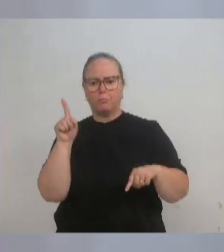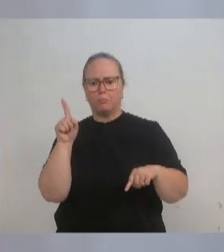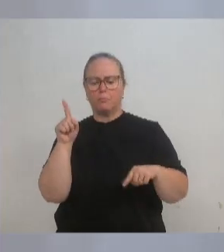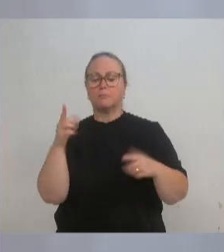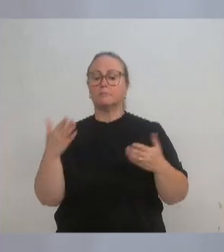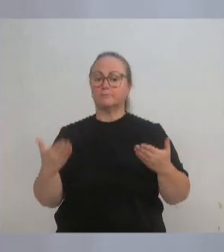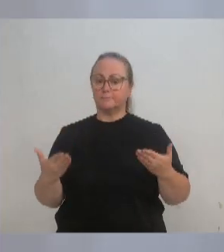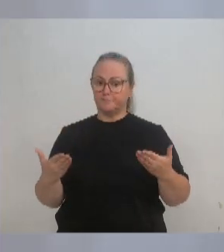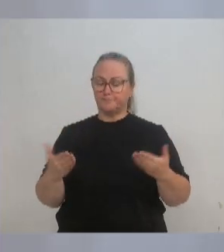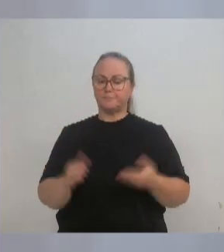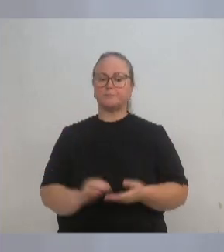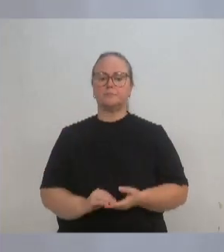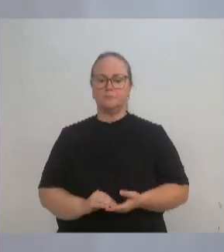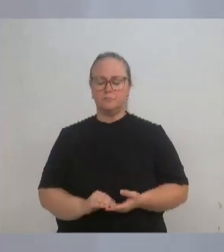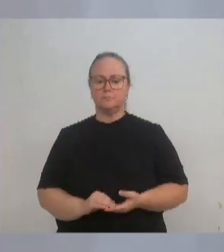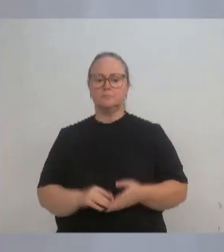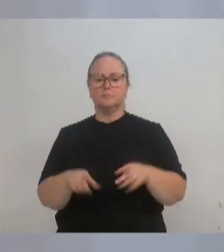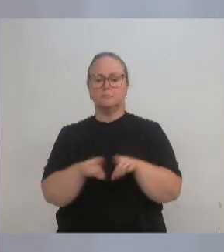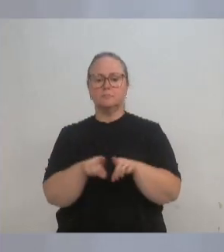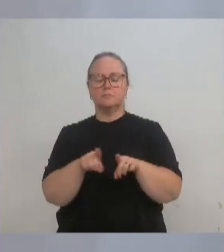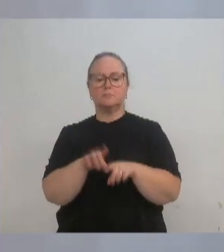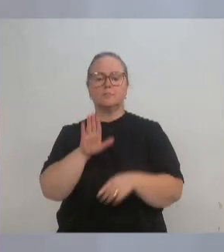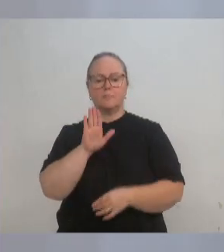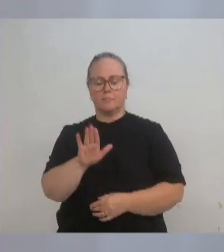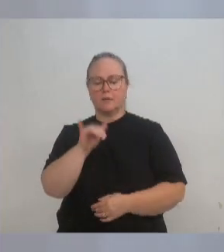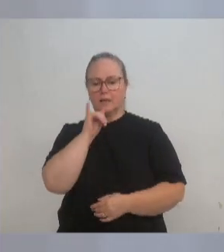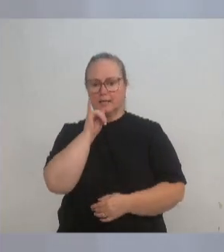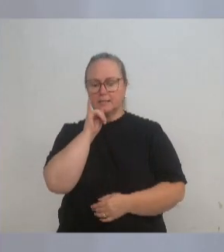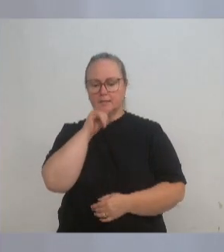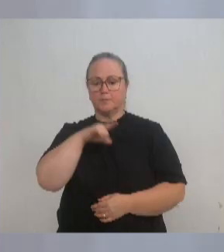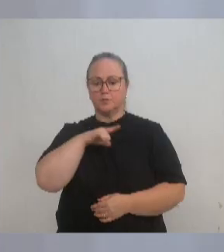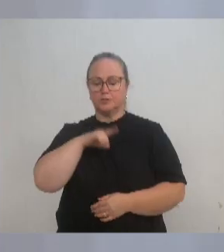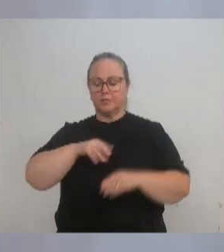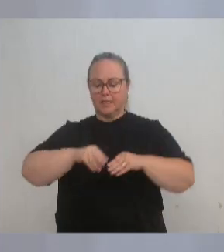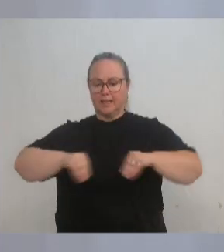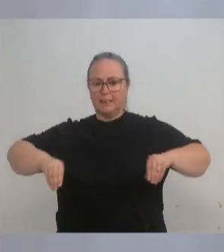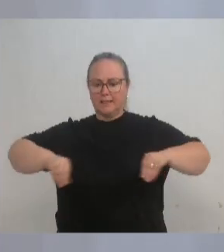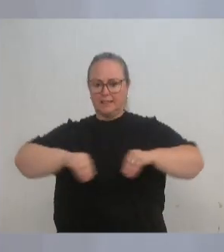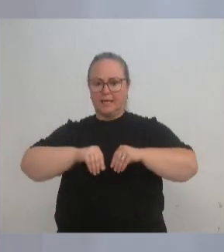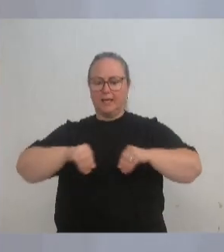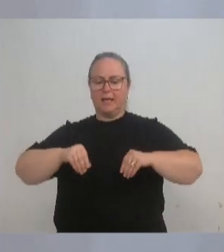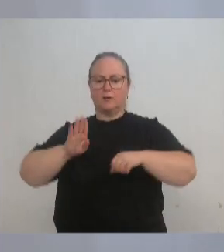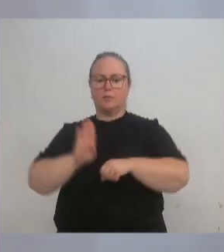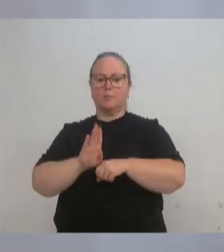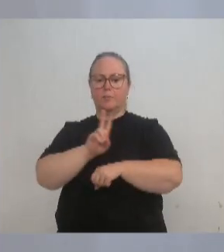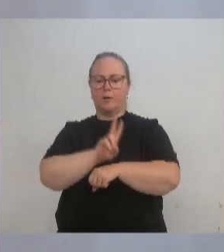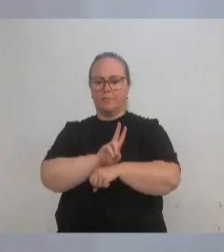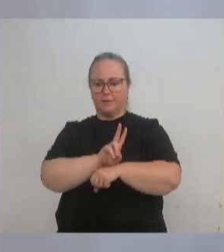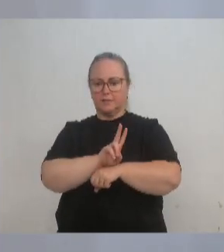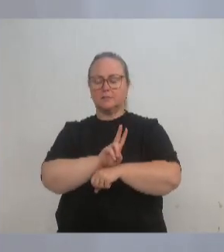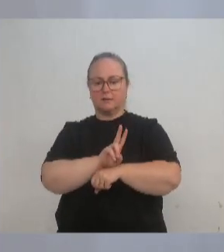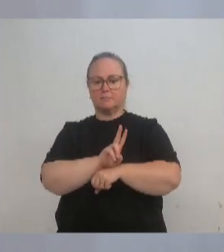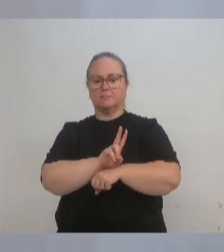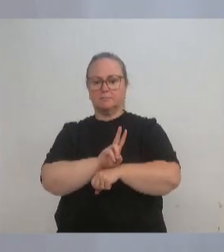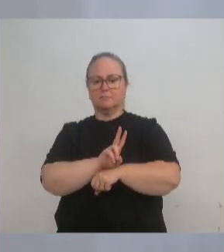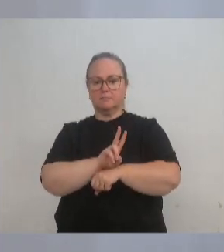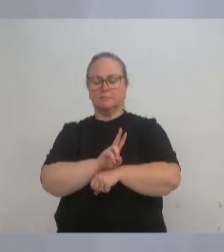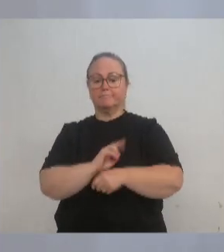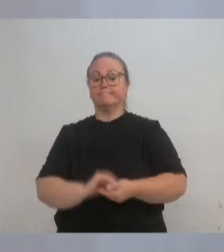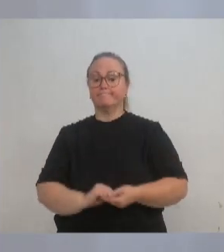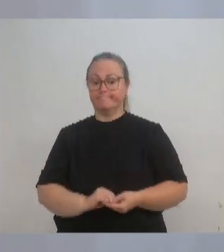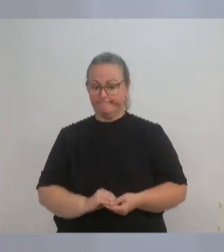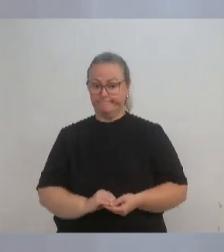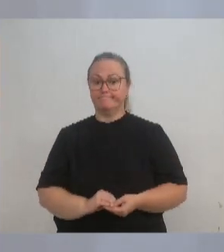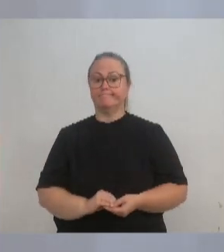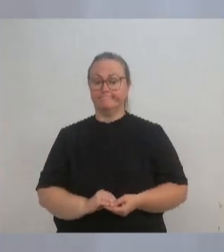Blumenau. E eu cito um aqui, que um cidadão tinha um terreno no Boa Vista, ele comprou o terreno,